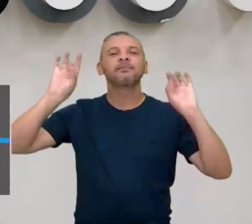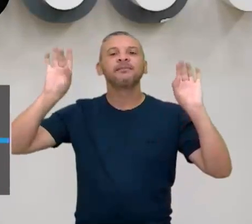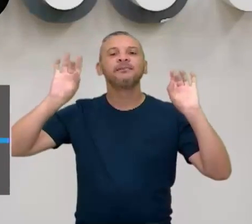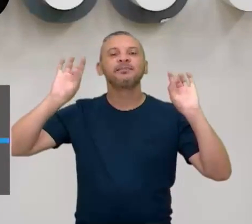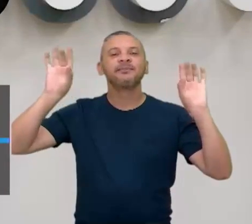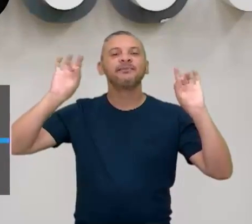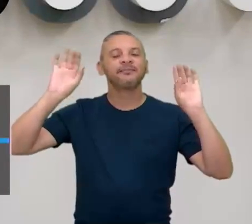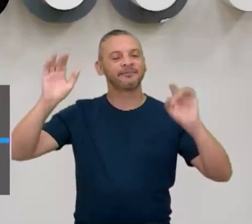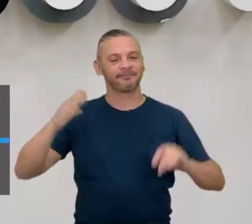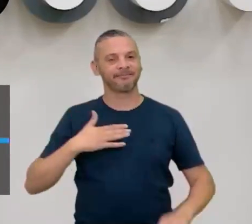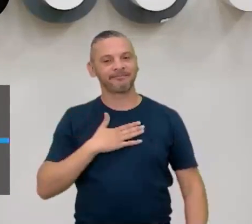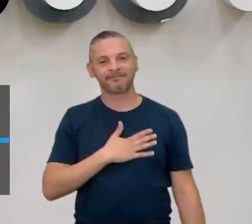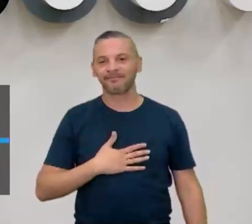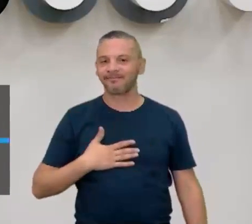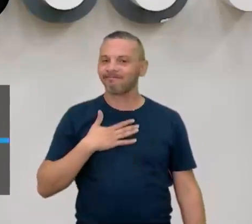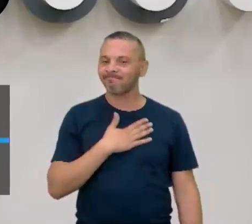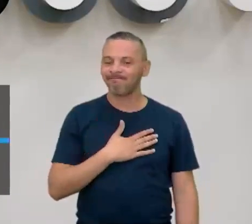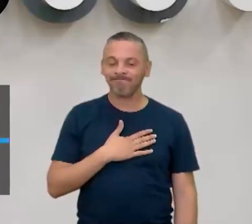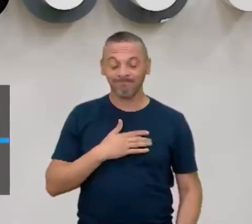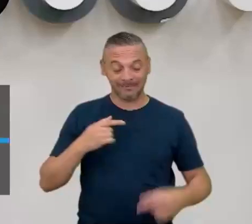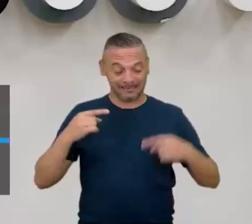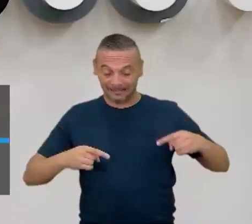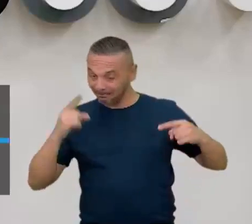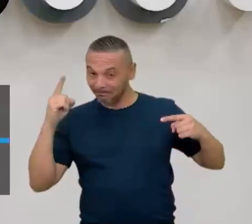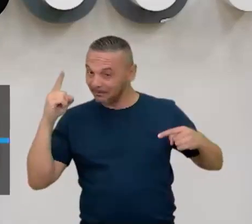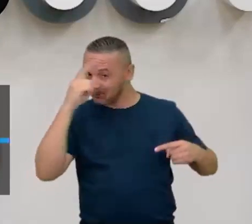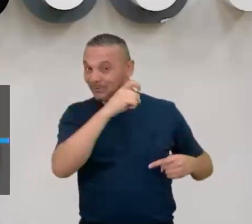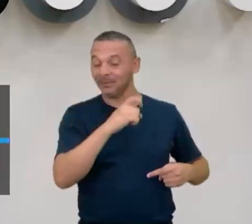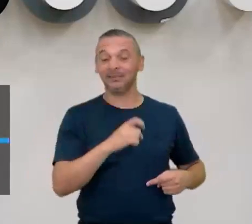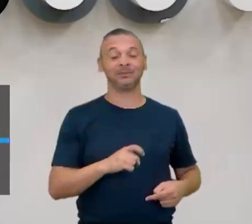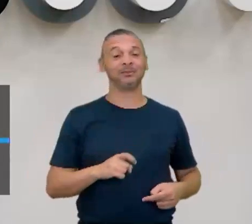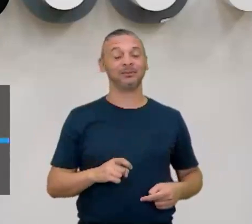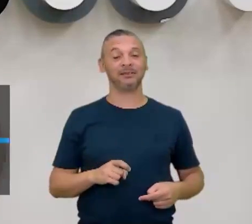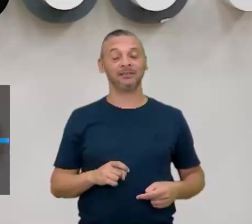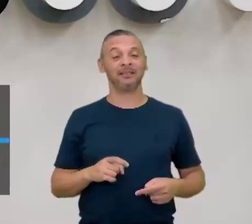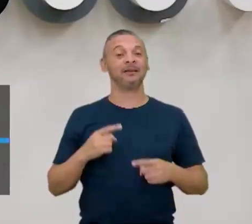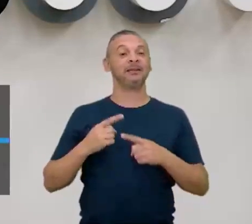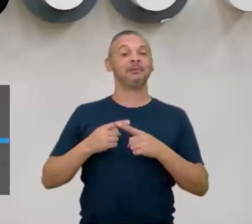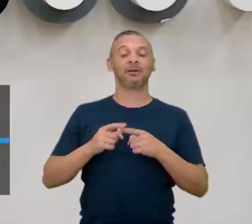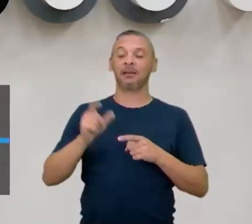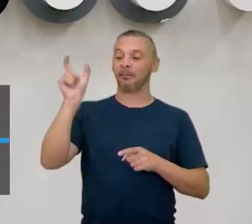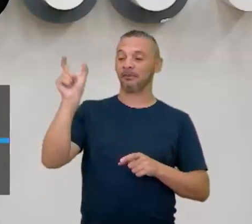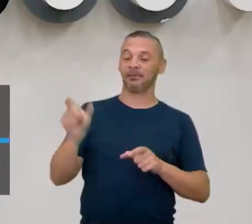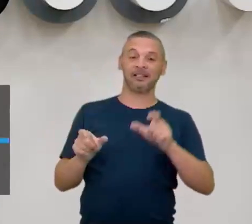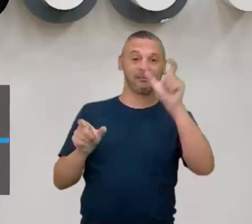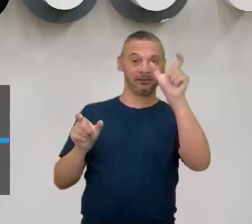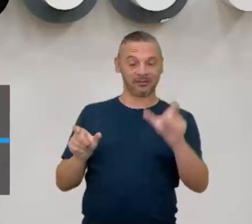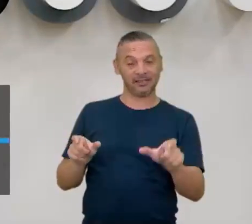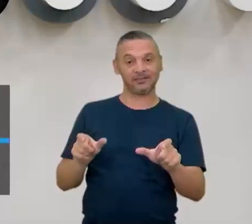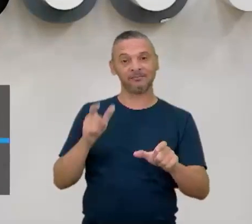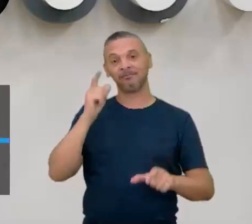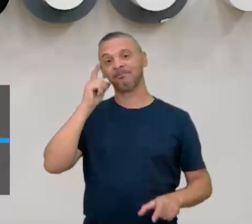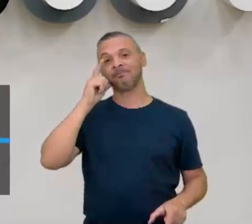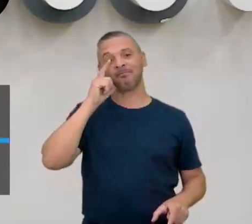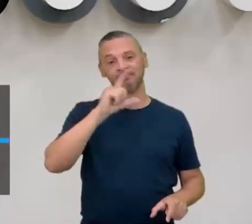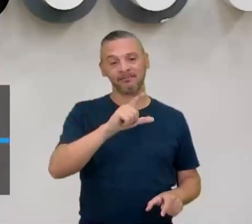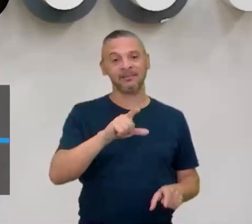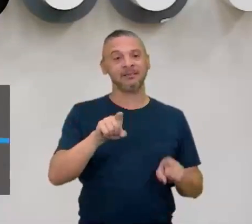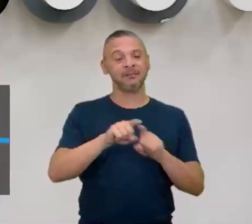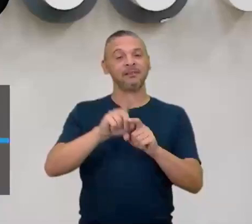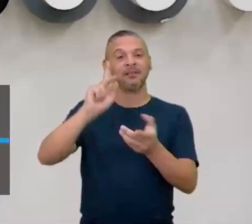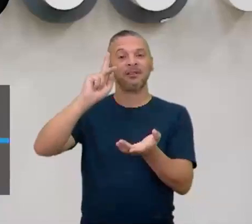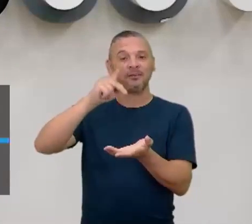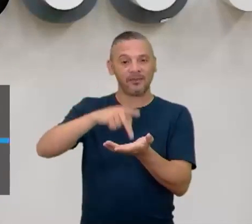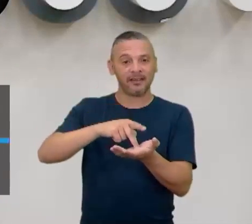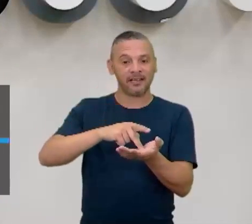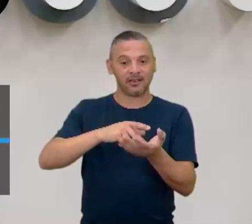dizer, foi um desafio, foi um dos maiores desafios pela construção do personagem. Eu tive que realmente mudar o meu